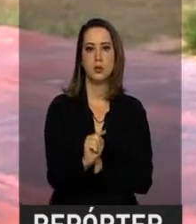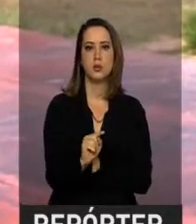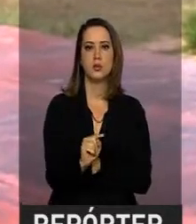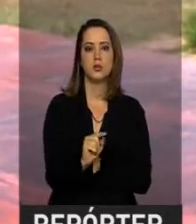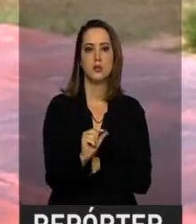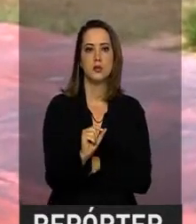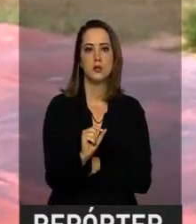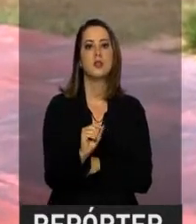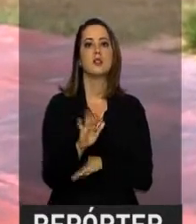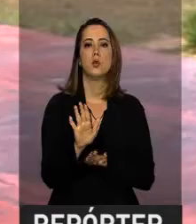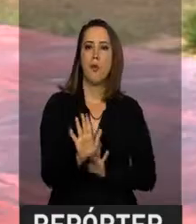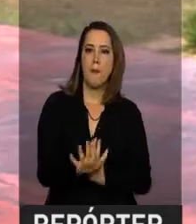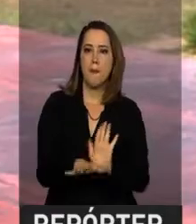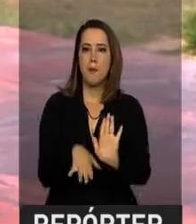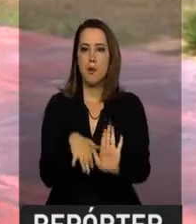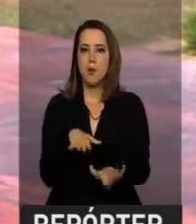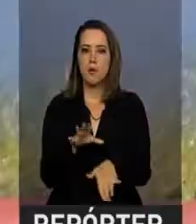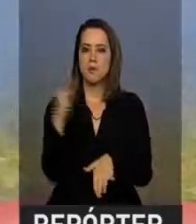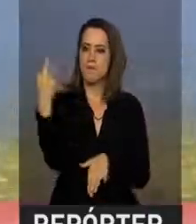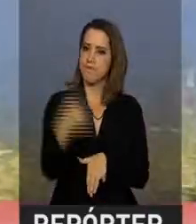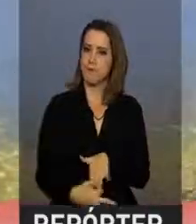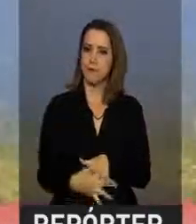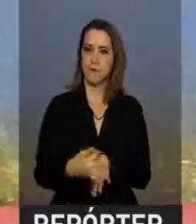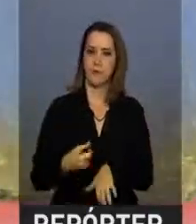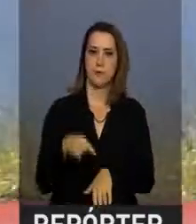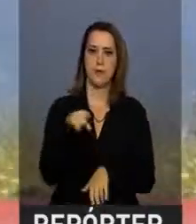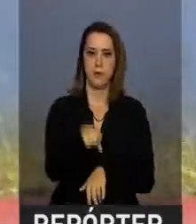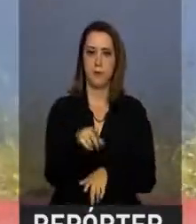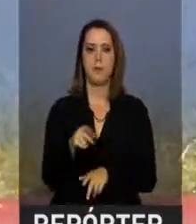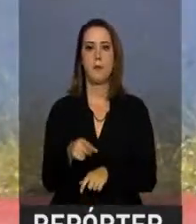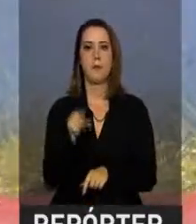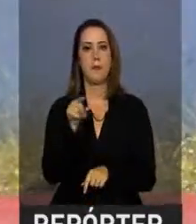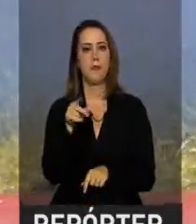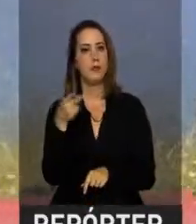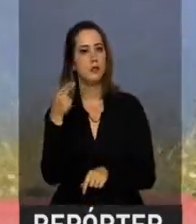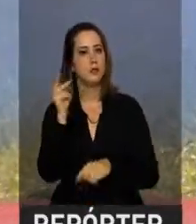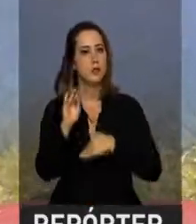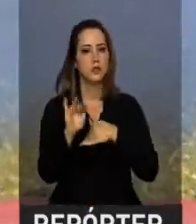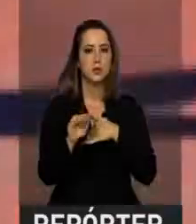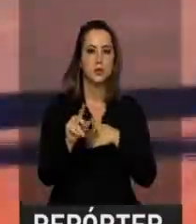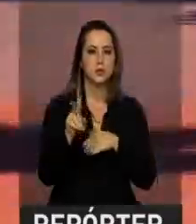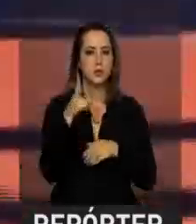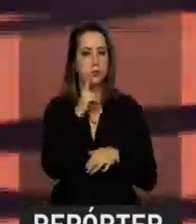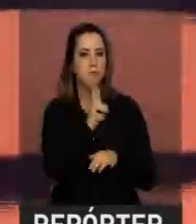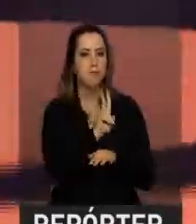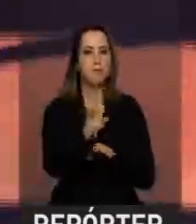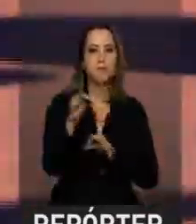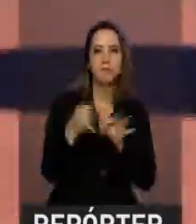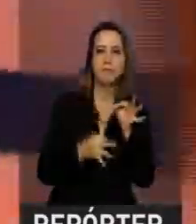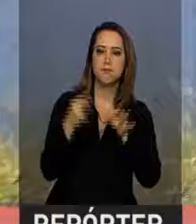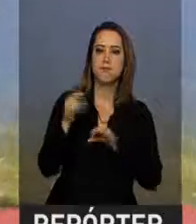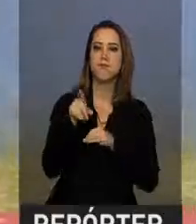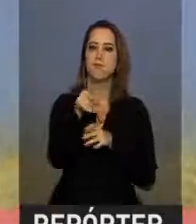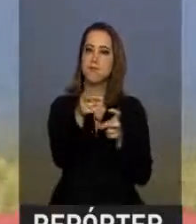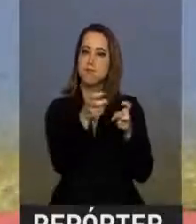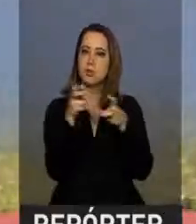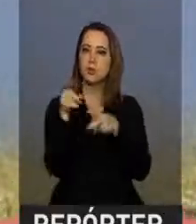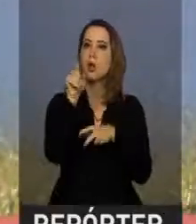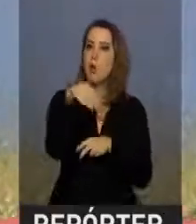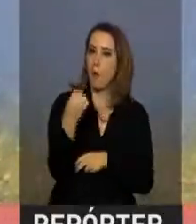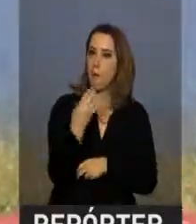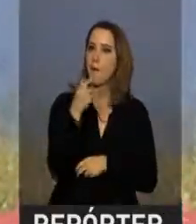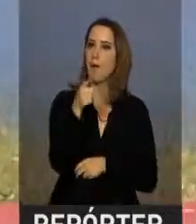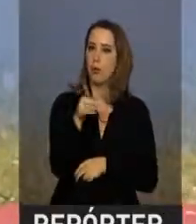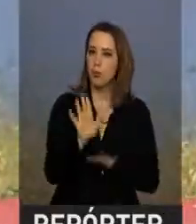mal sua marcha seja e repreensível é para que o sap eu posso ver marchando dizer se ele é um bom